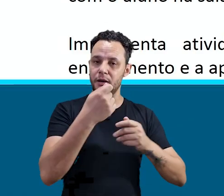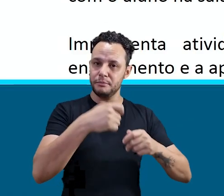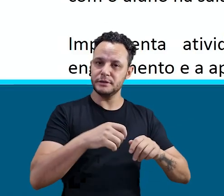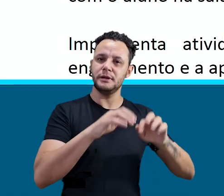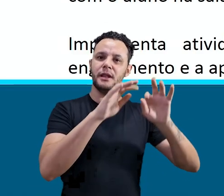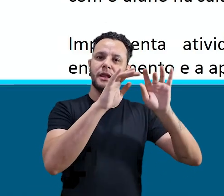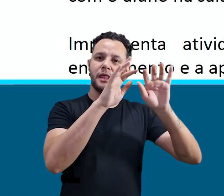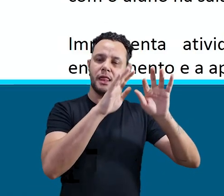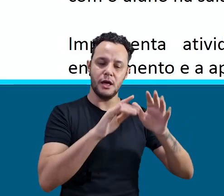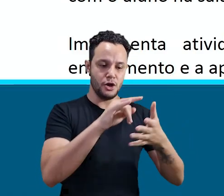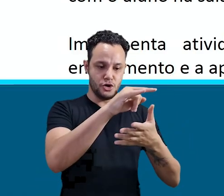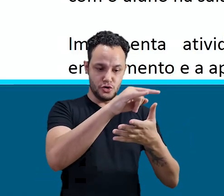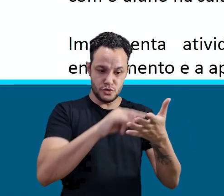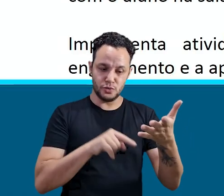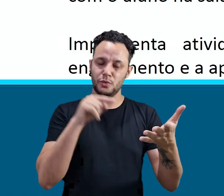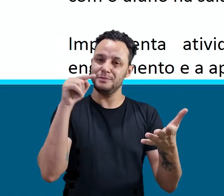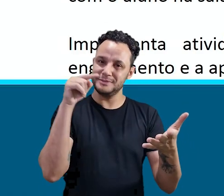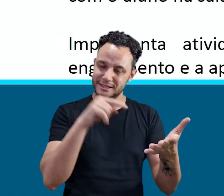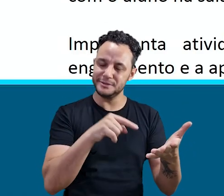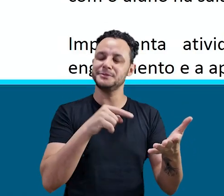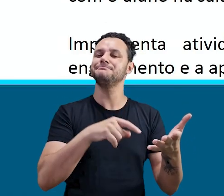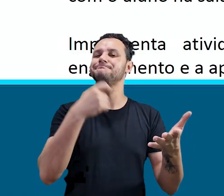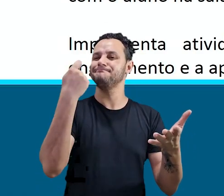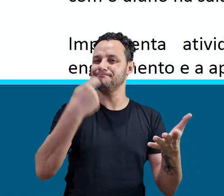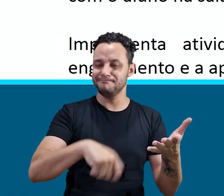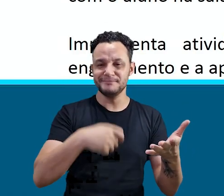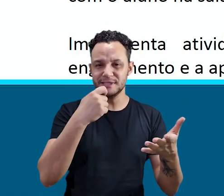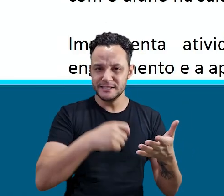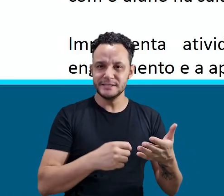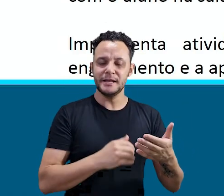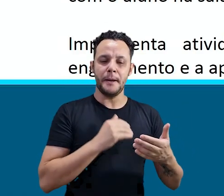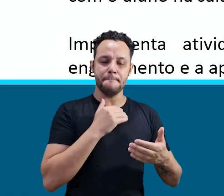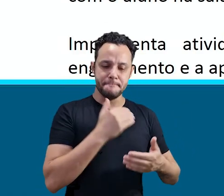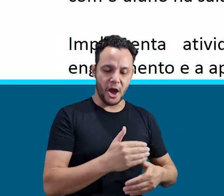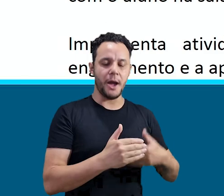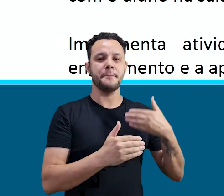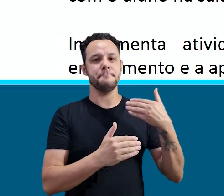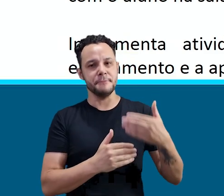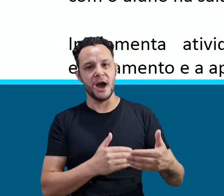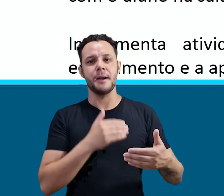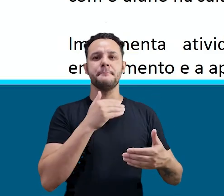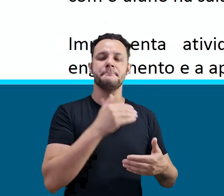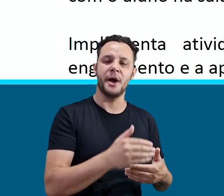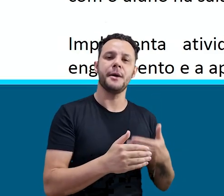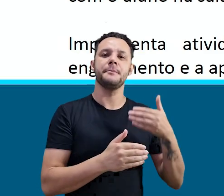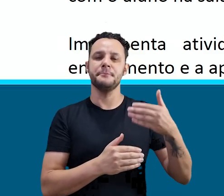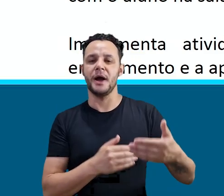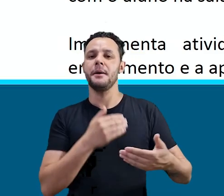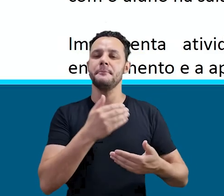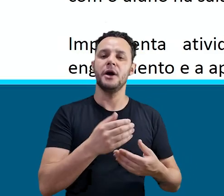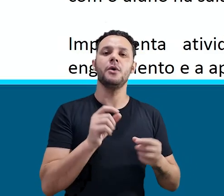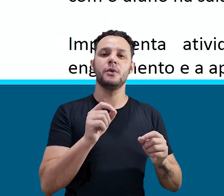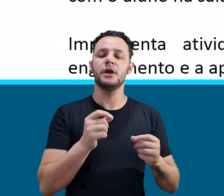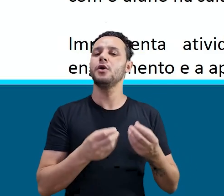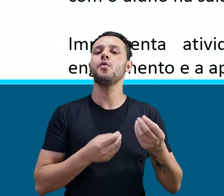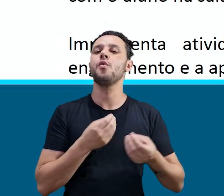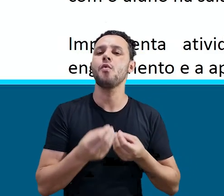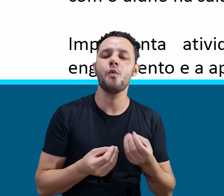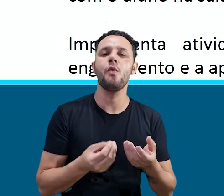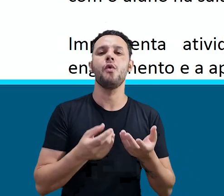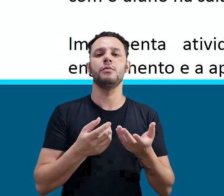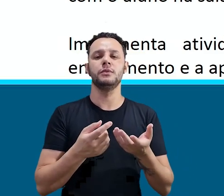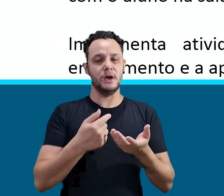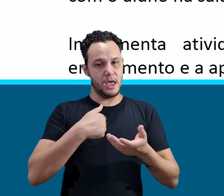documento seja realizado. É fundamental que esse documento seja prospectivo, ele é um plano de como